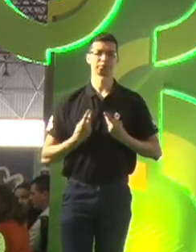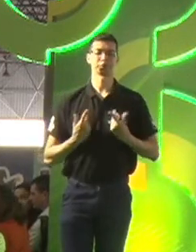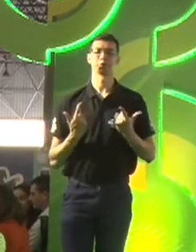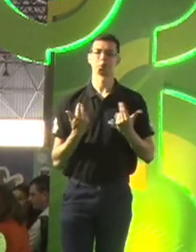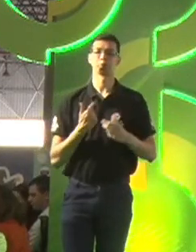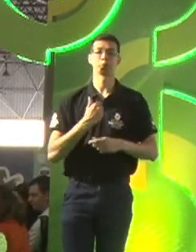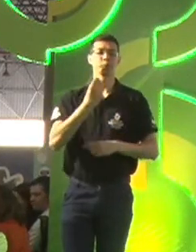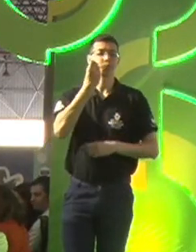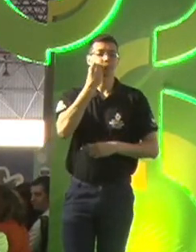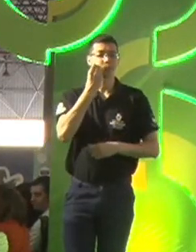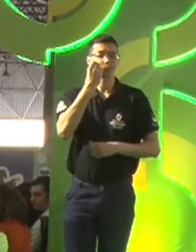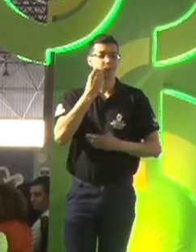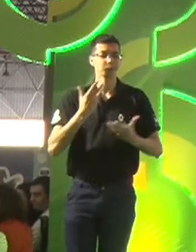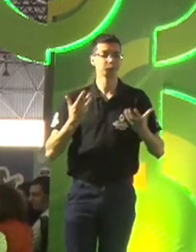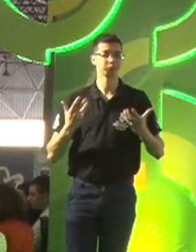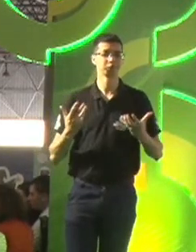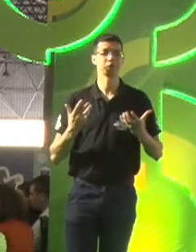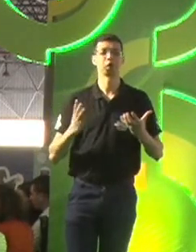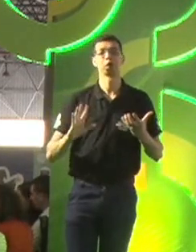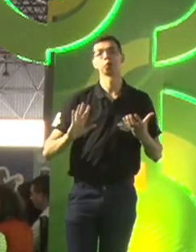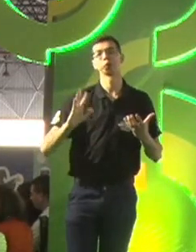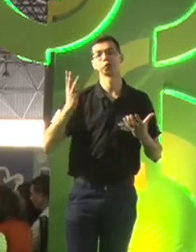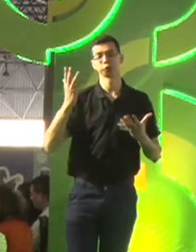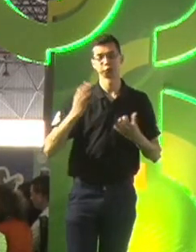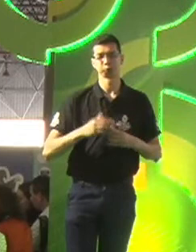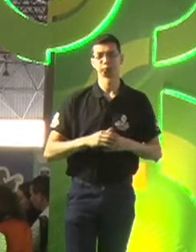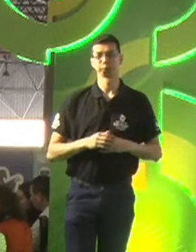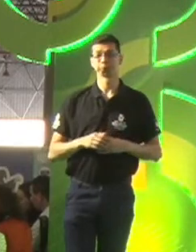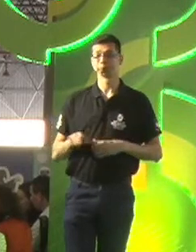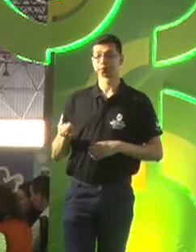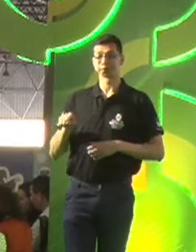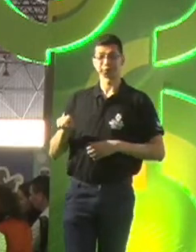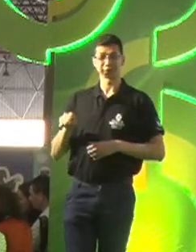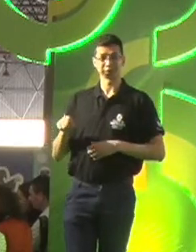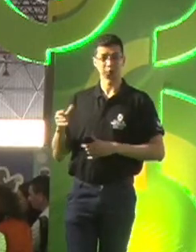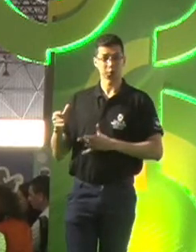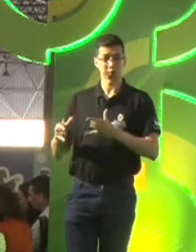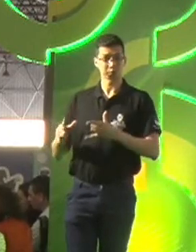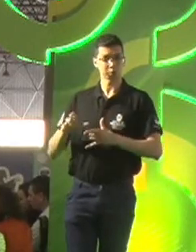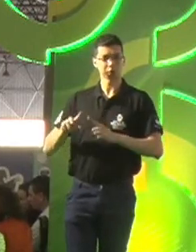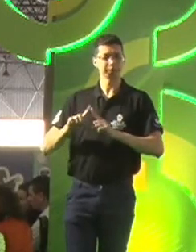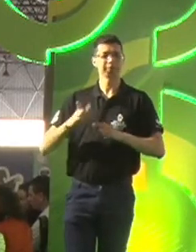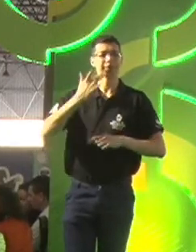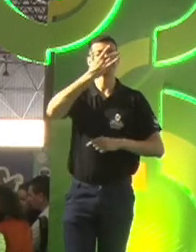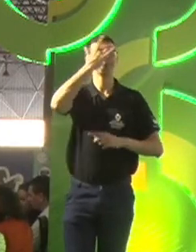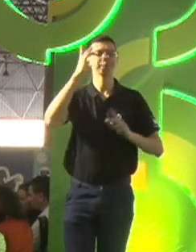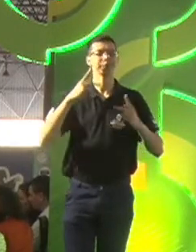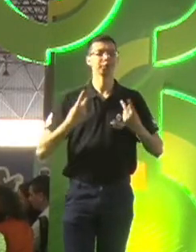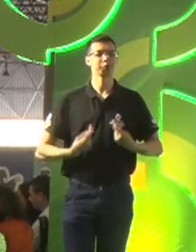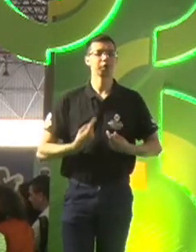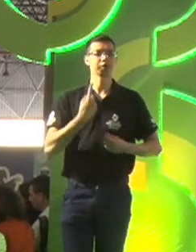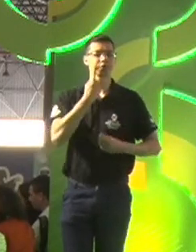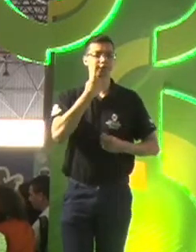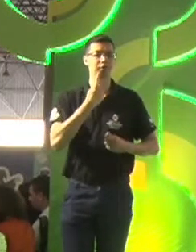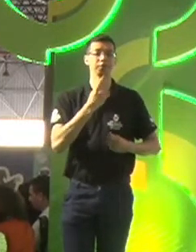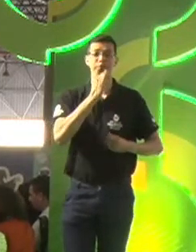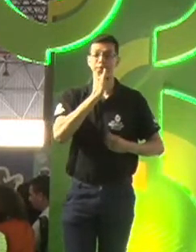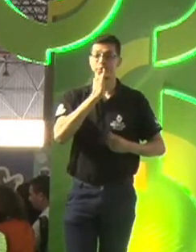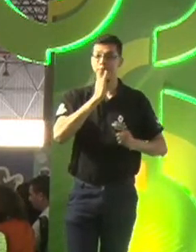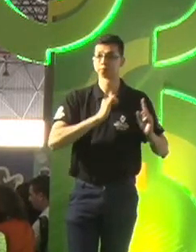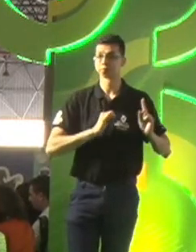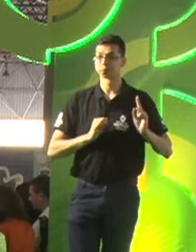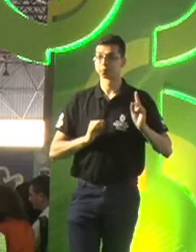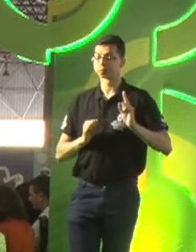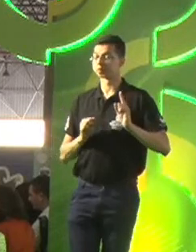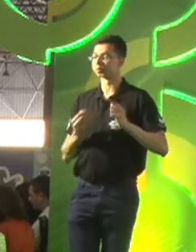o que é que acontece Ou melhor não que acontece com ele né O que que qualquer reação das pessoas ao interagir com esse tipo de dispositivo sitivo ele entra